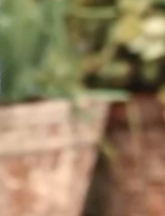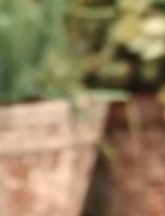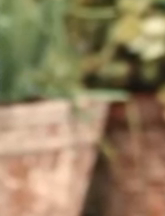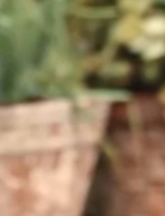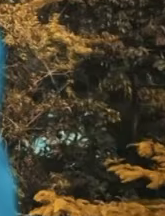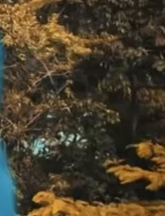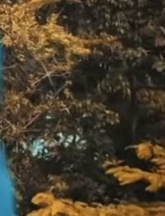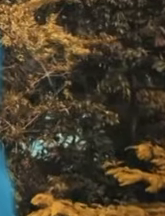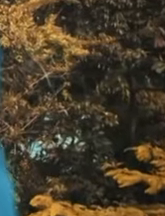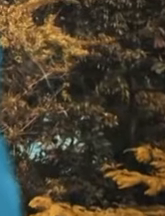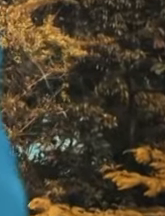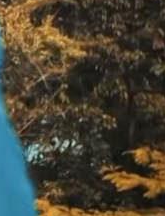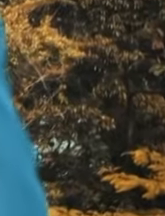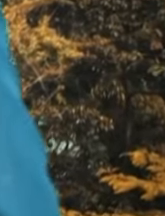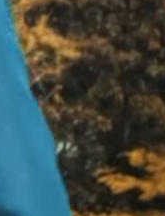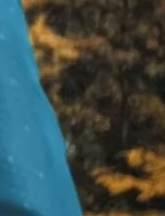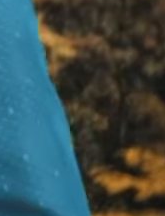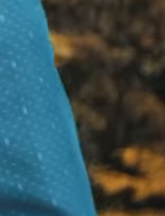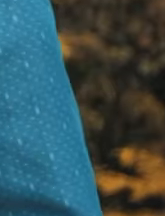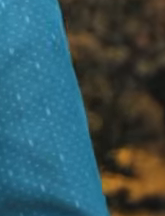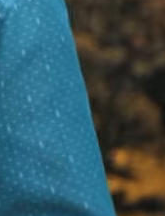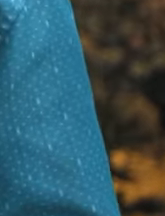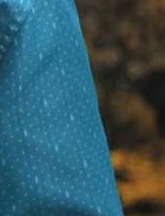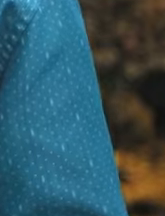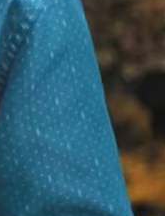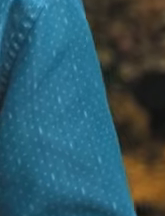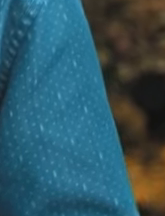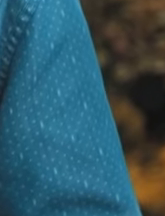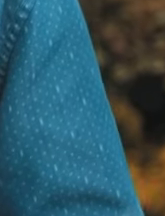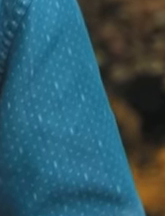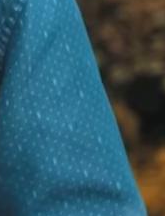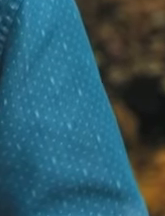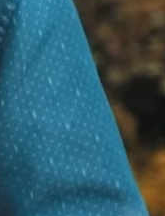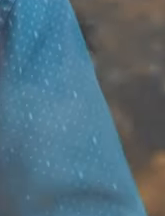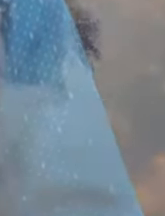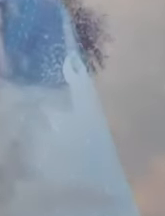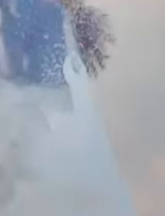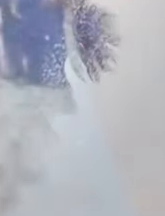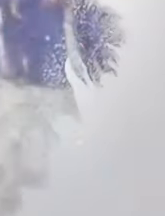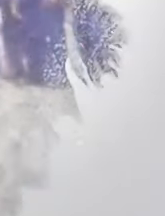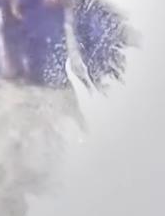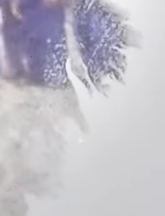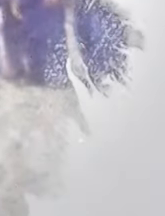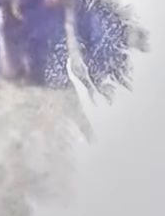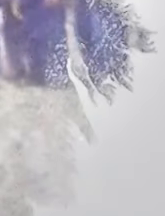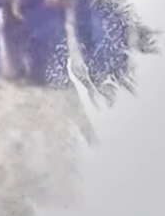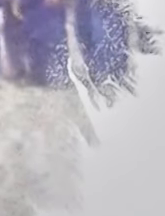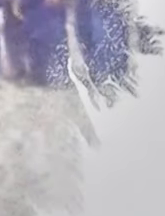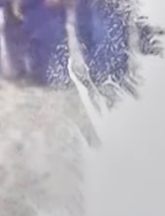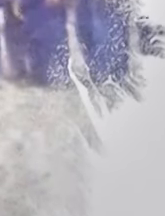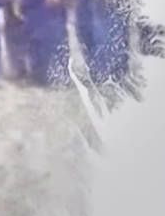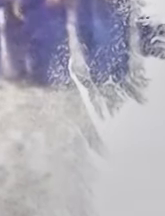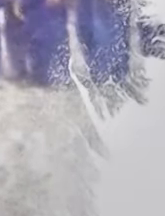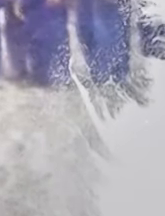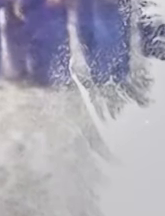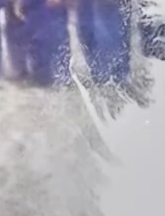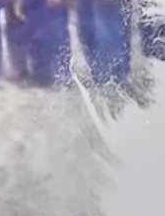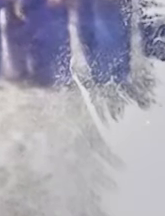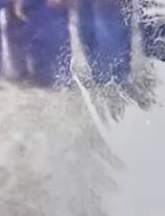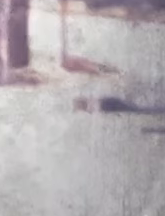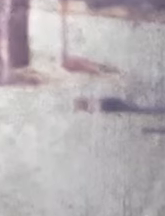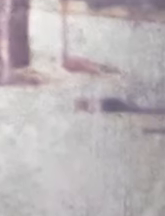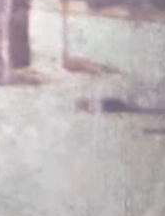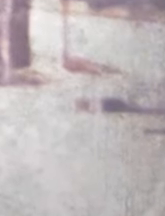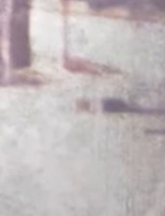gratidão. E eu entrei na usina para trabalhar, era o meu primeiro emprego. O setor de comunicações